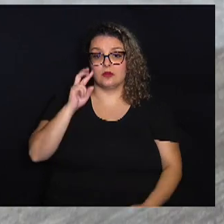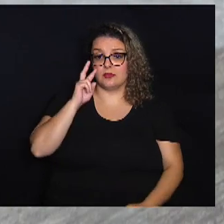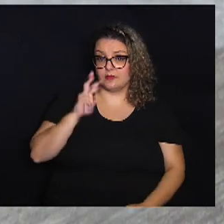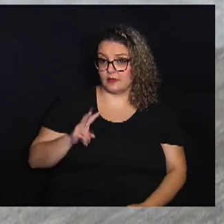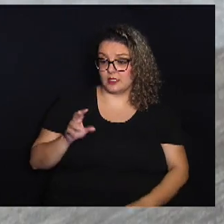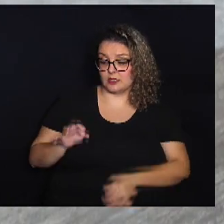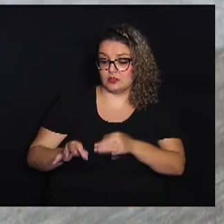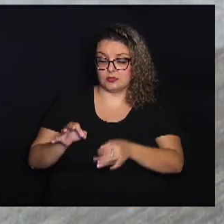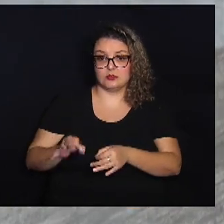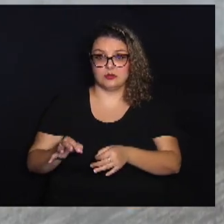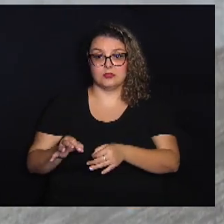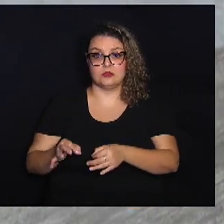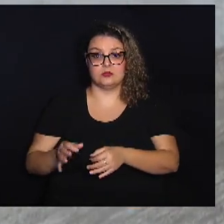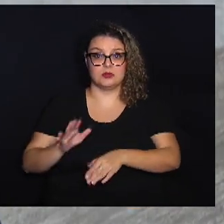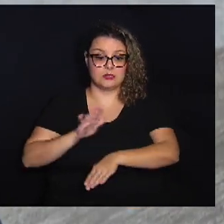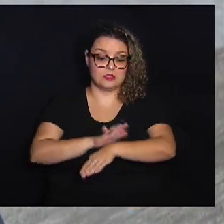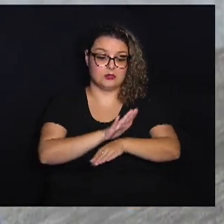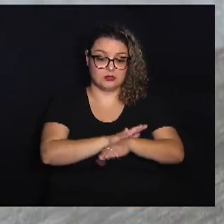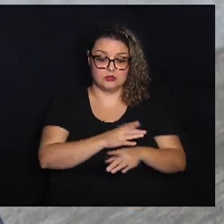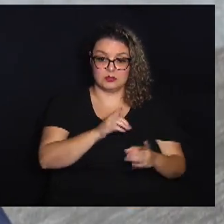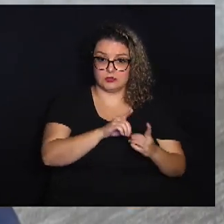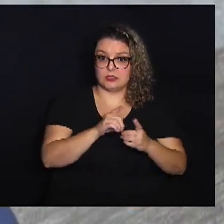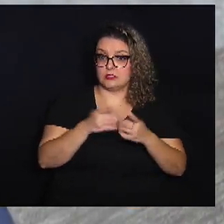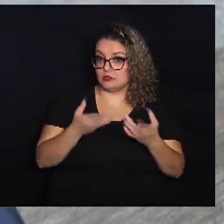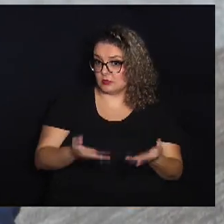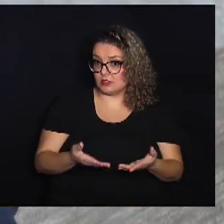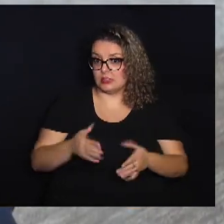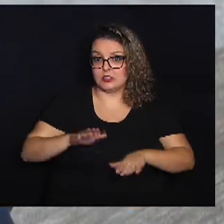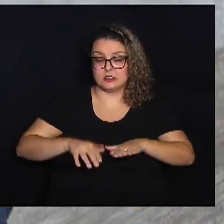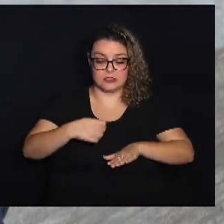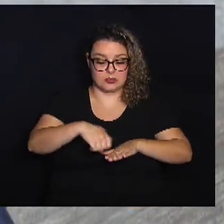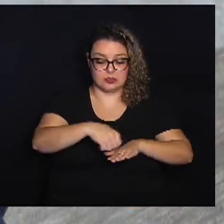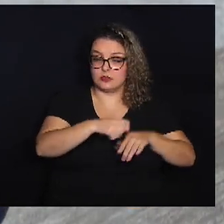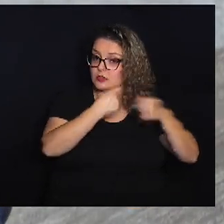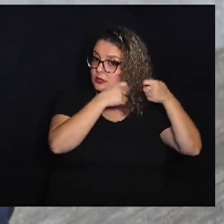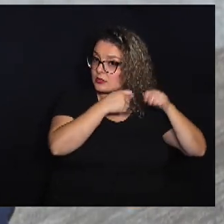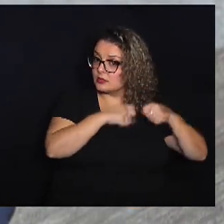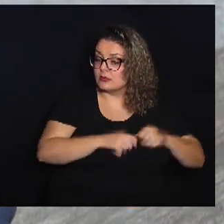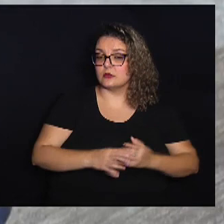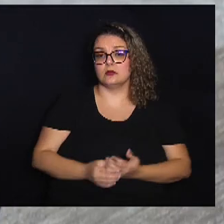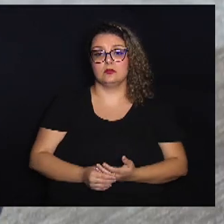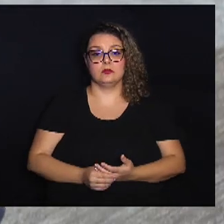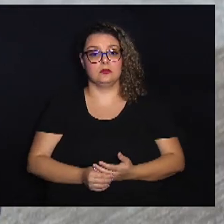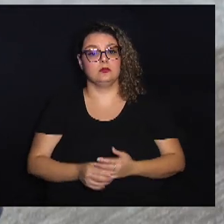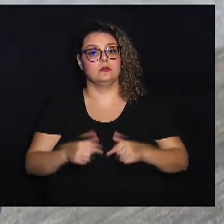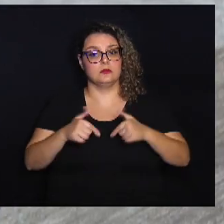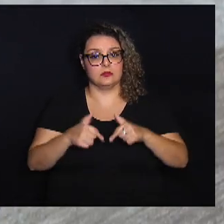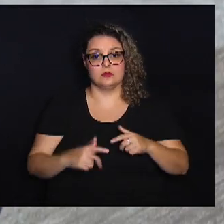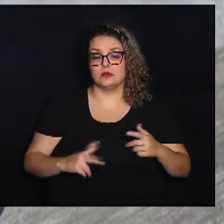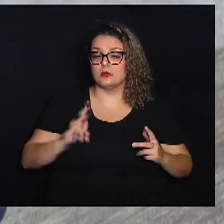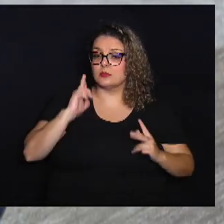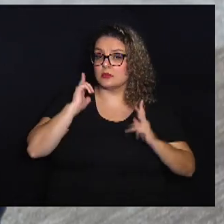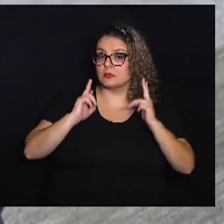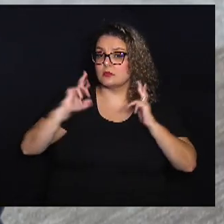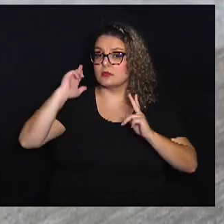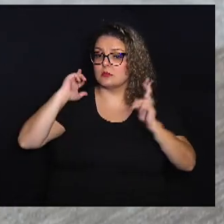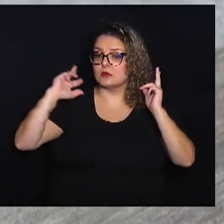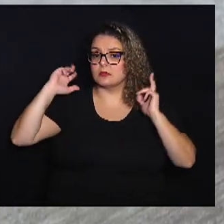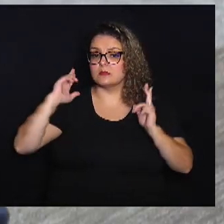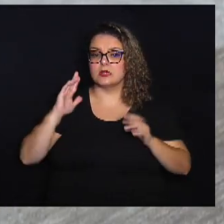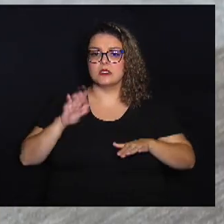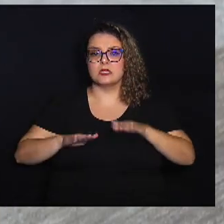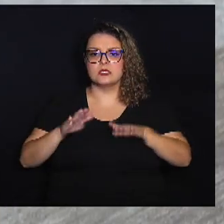o profissional que está atendendo ele. Muitas vezes a manicure ou o cabeleireiro ali, ele está trabalhando, está cortando o cabelo da pessoa, mas às vezes ele